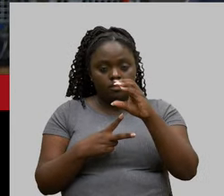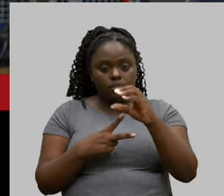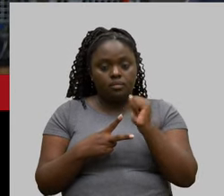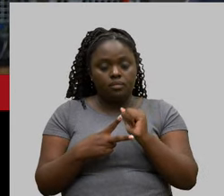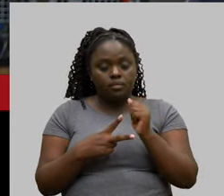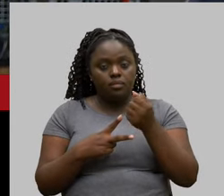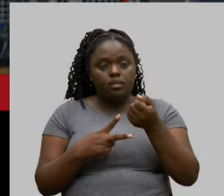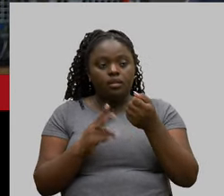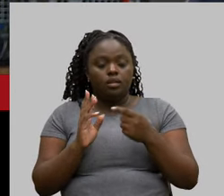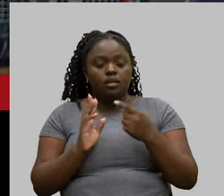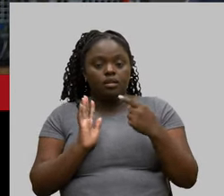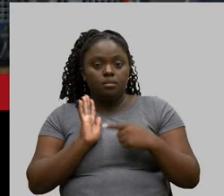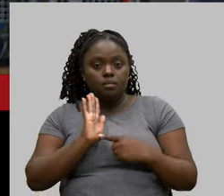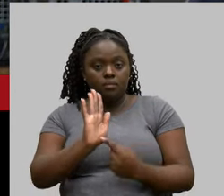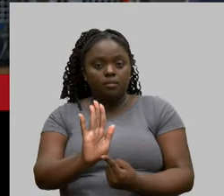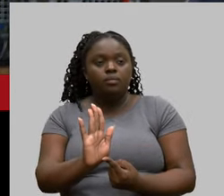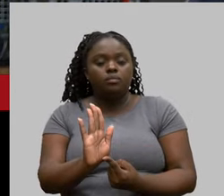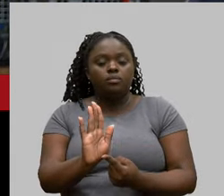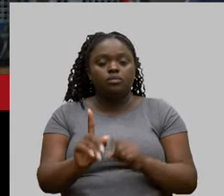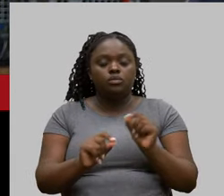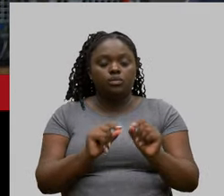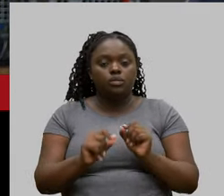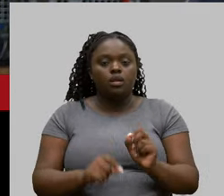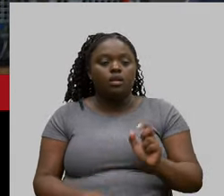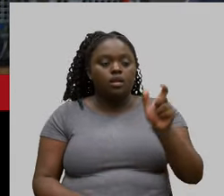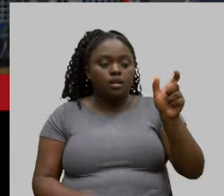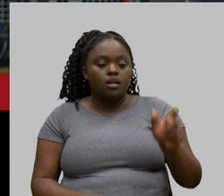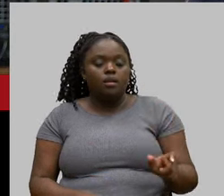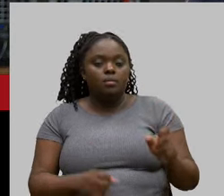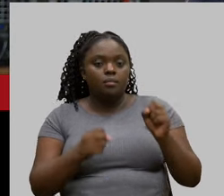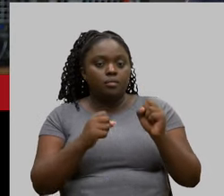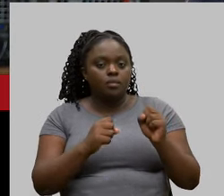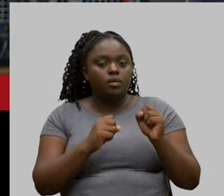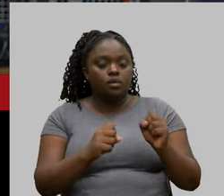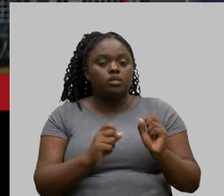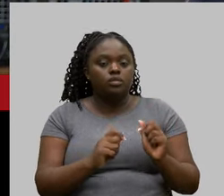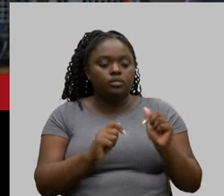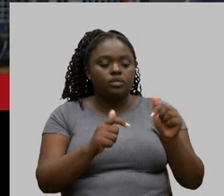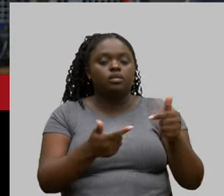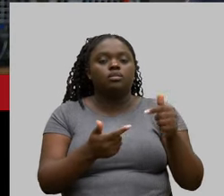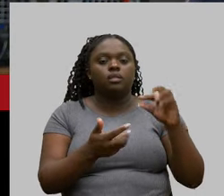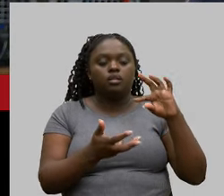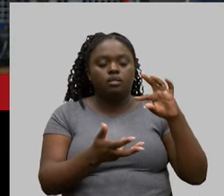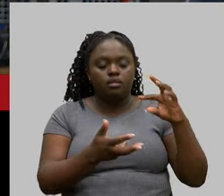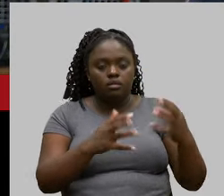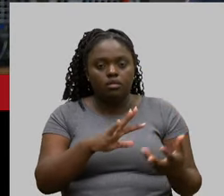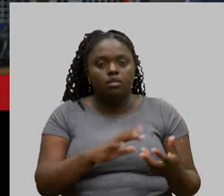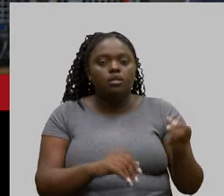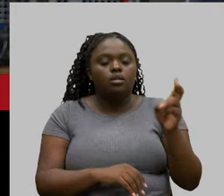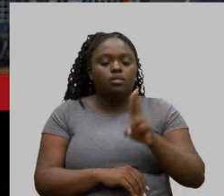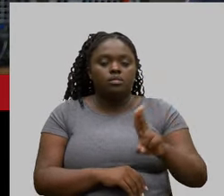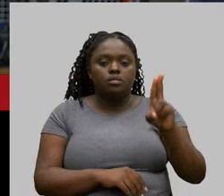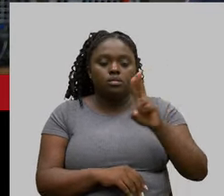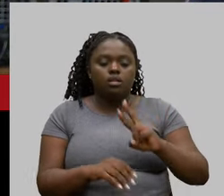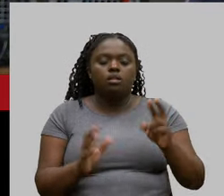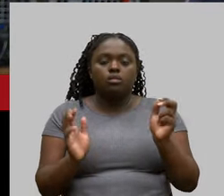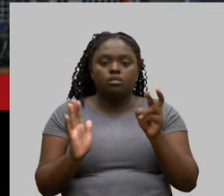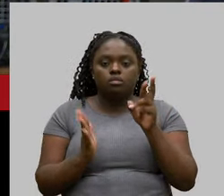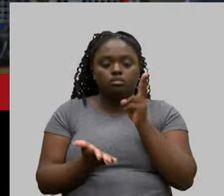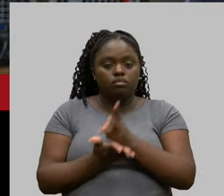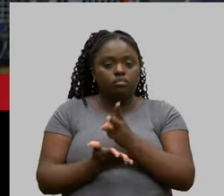ente pode fazer a sua reforma aderindo às mesmas regras da União por meio de uma